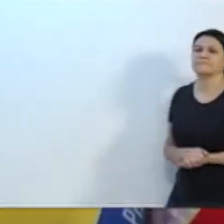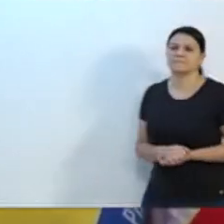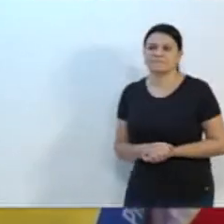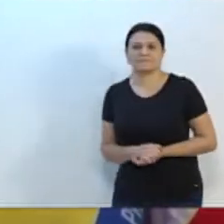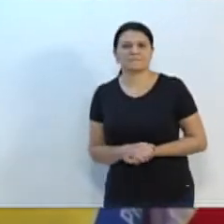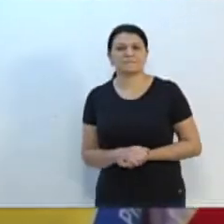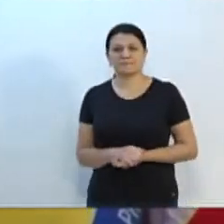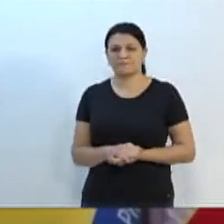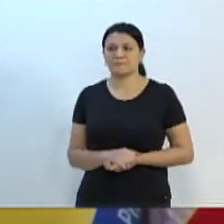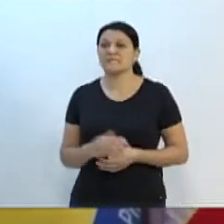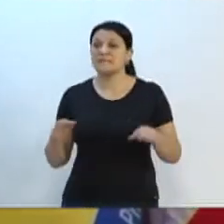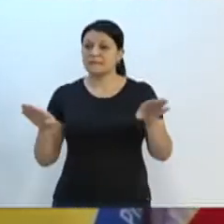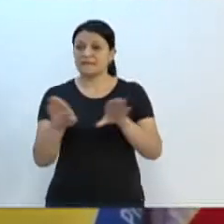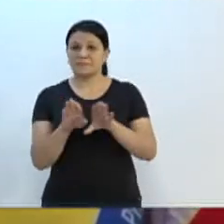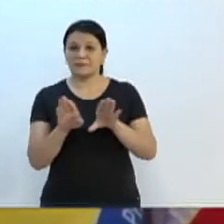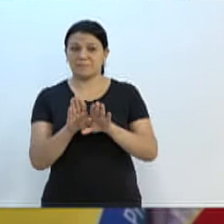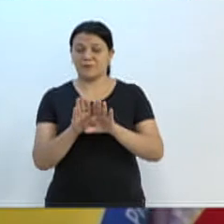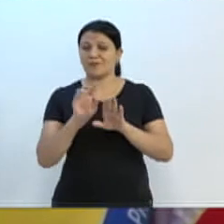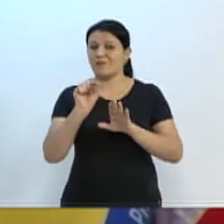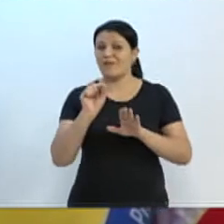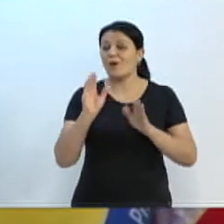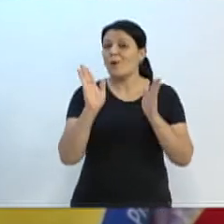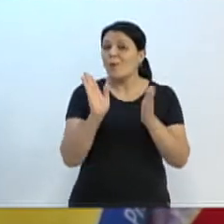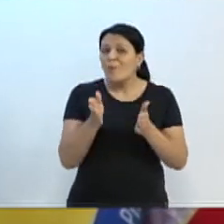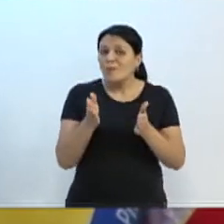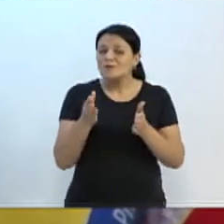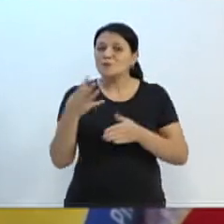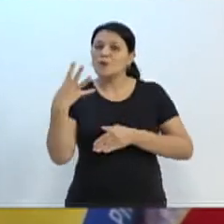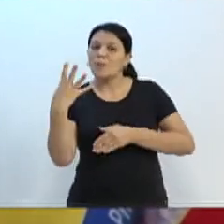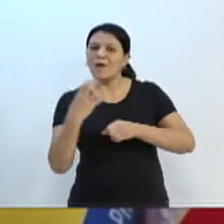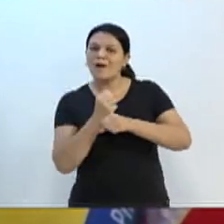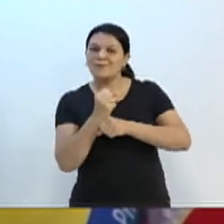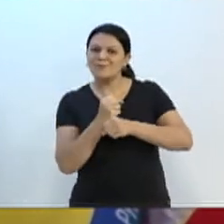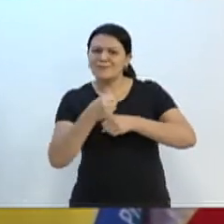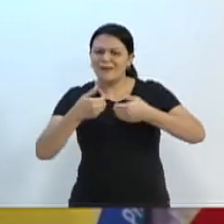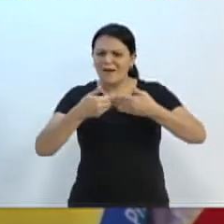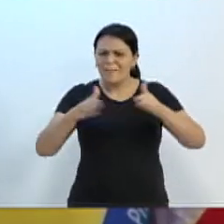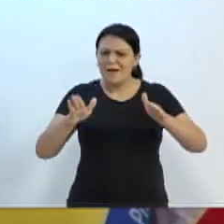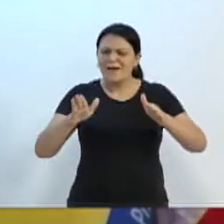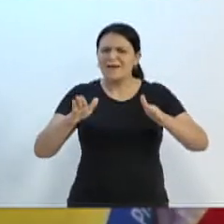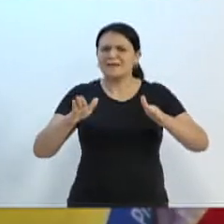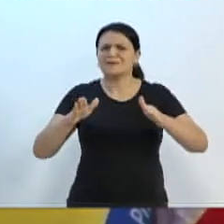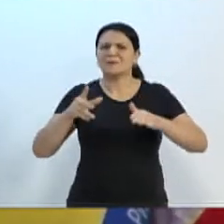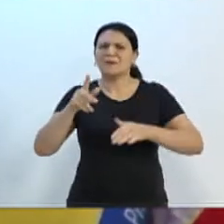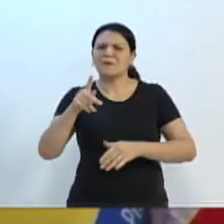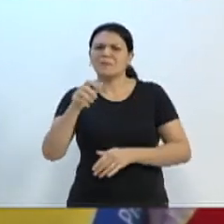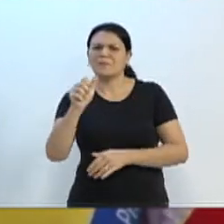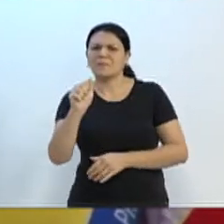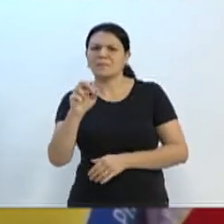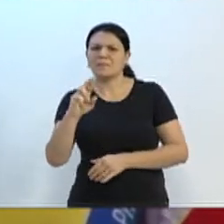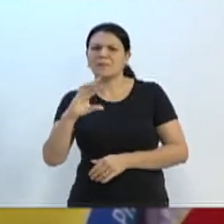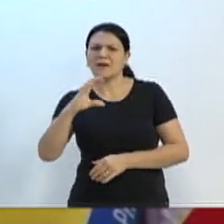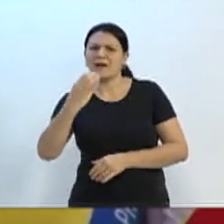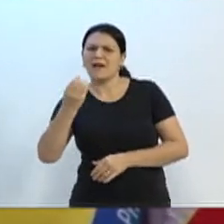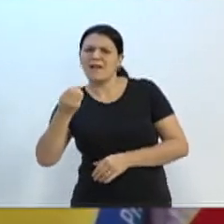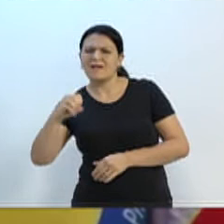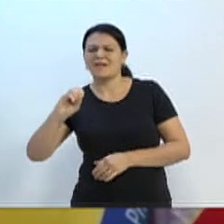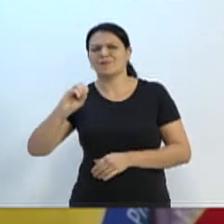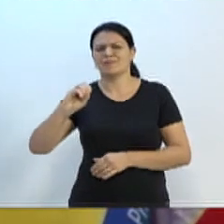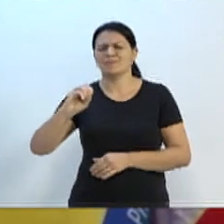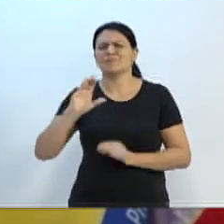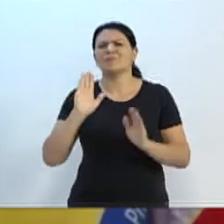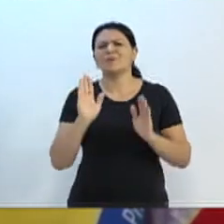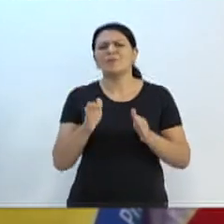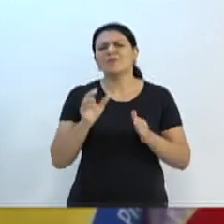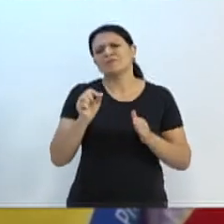na verdade, 4 anos completa da abertura do Parcão, que inclusive está muito abandonado aí na administração atual, mas é o